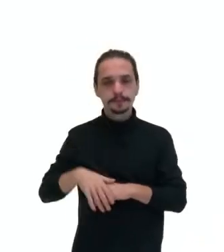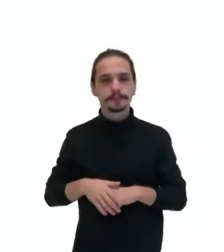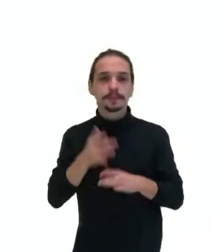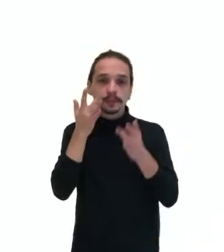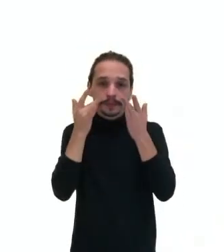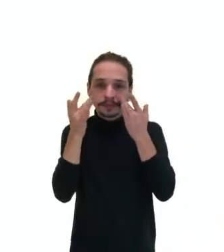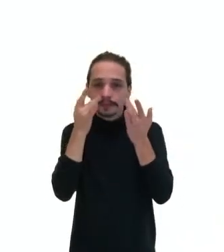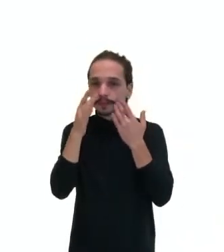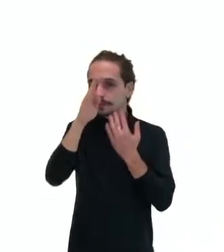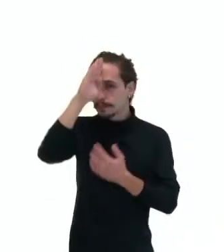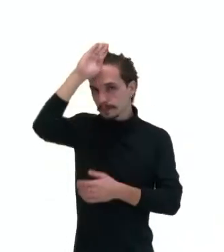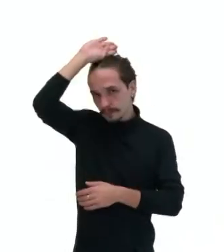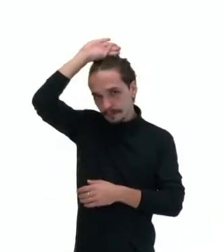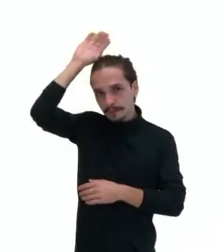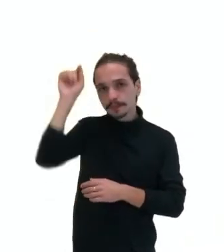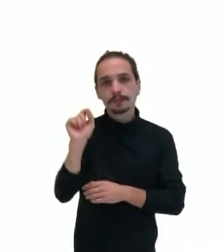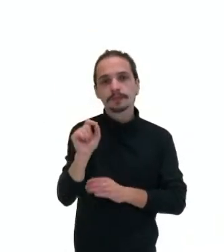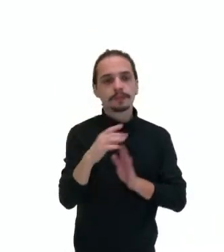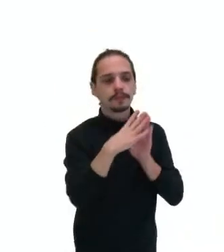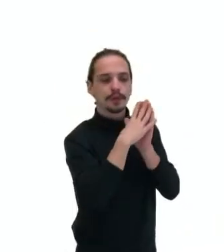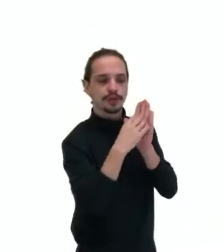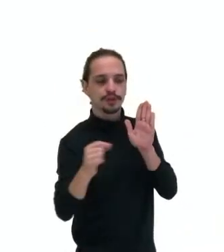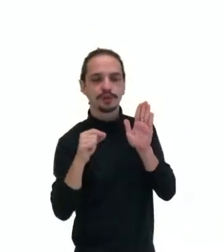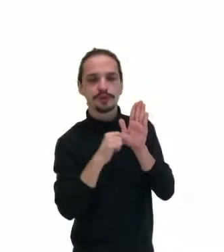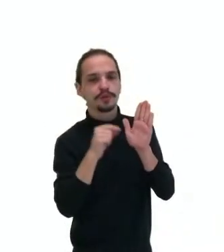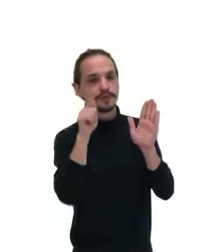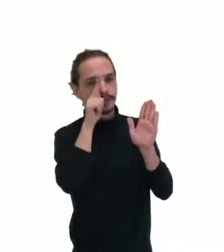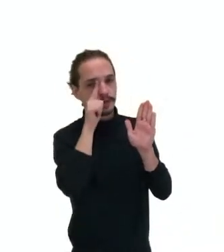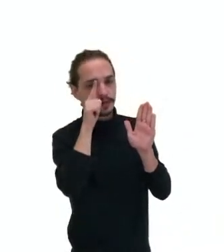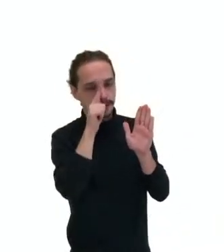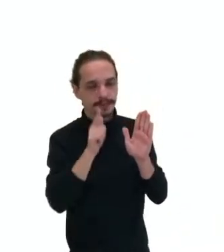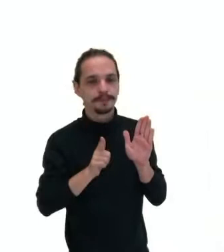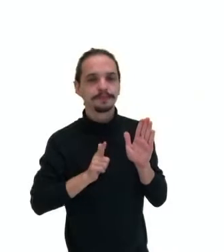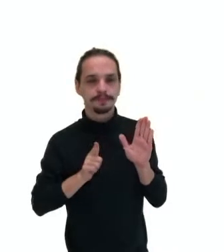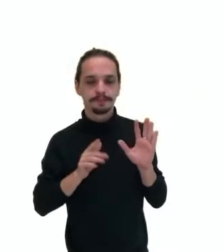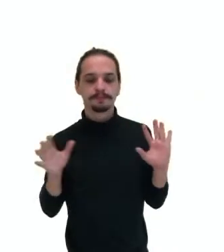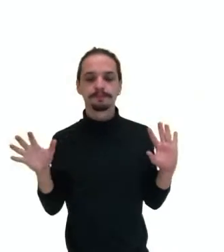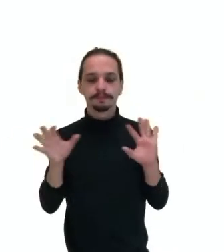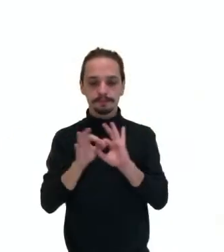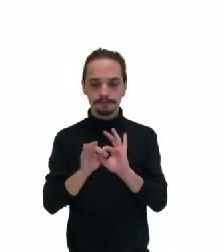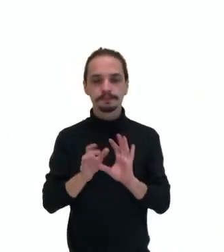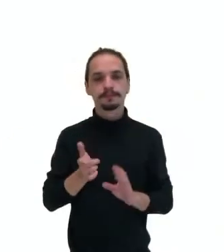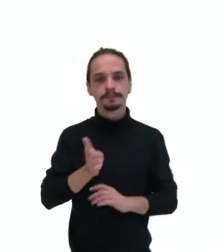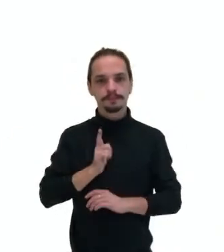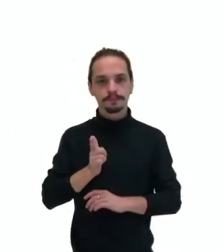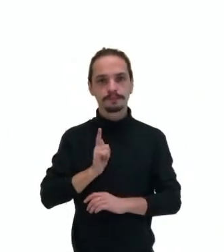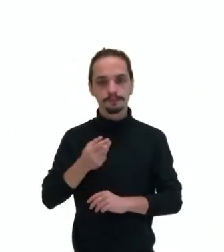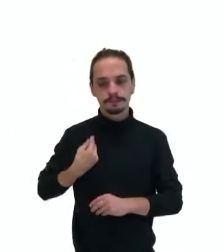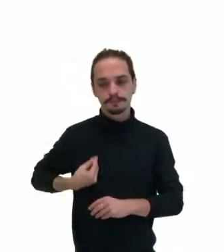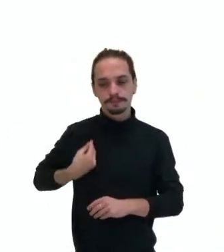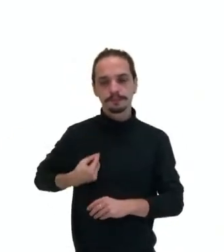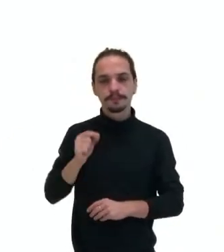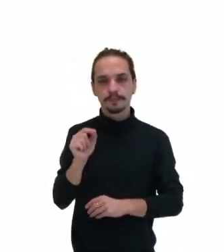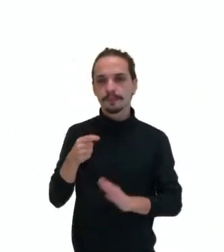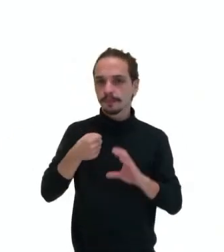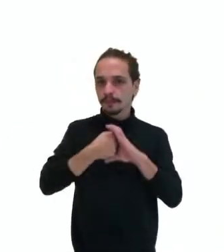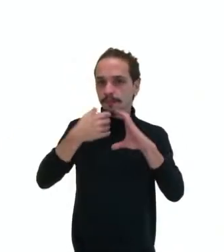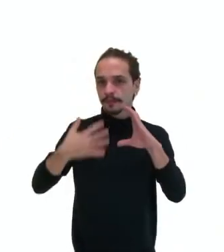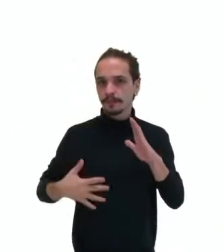vai puxar referências ali do teatro grego, né? Então, vai ter também muito presente a característica do teatro